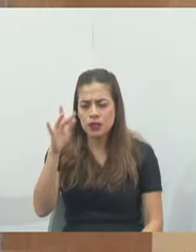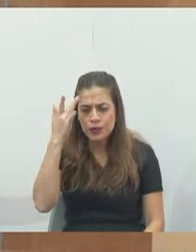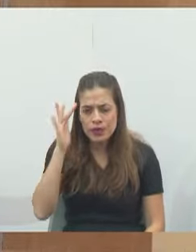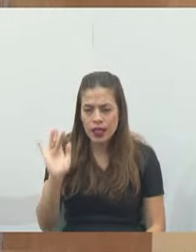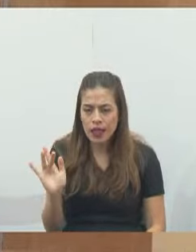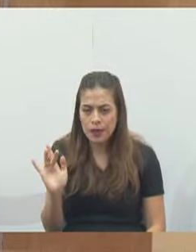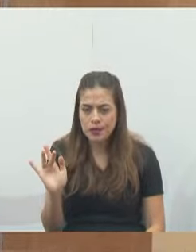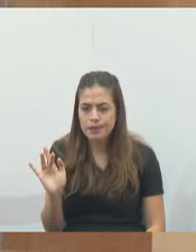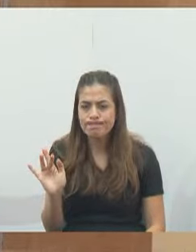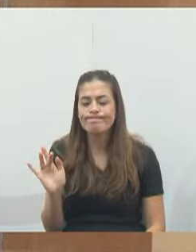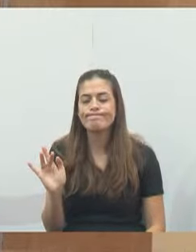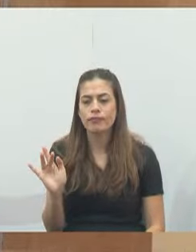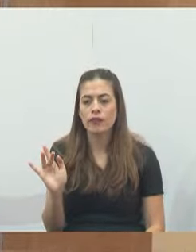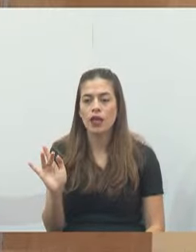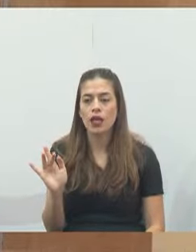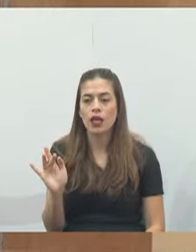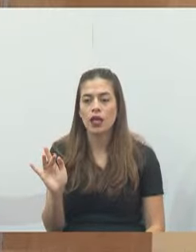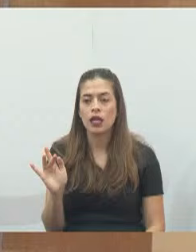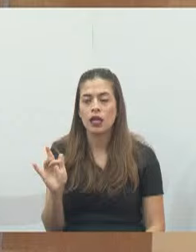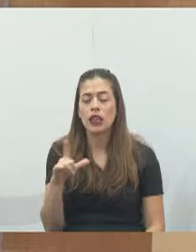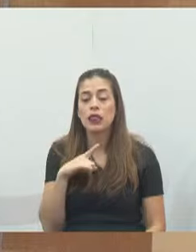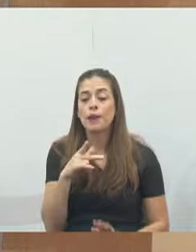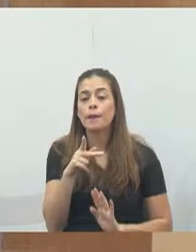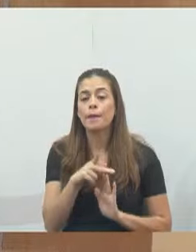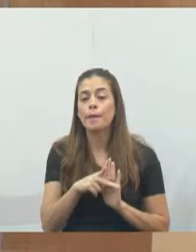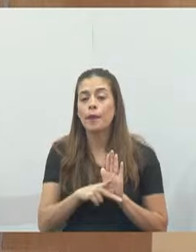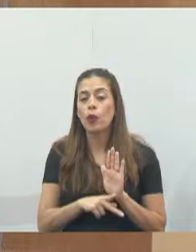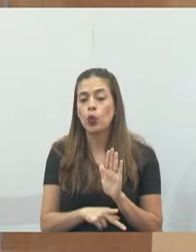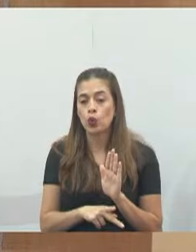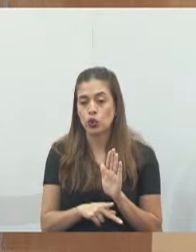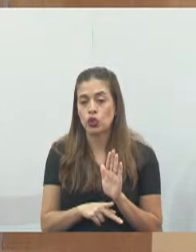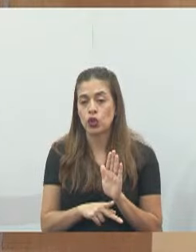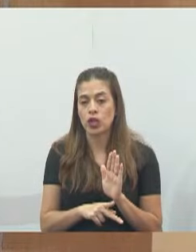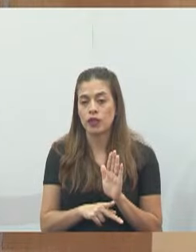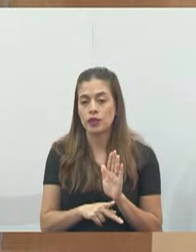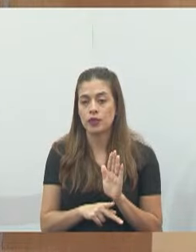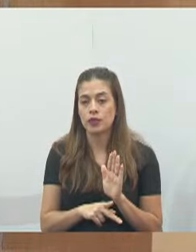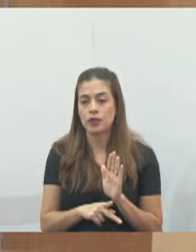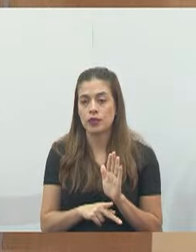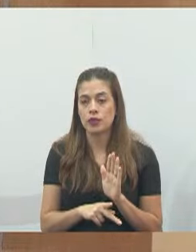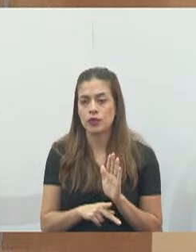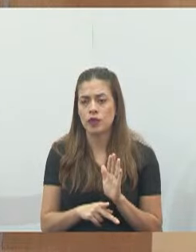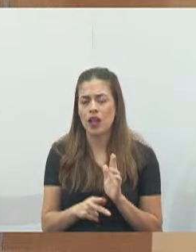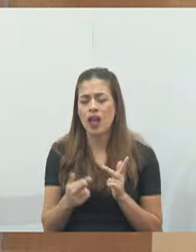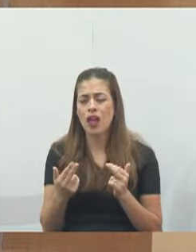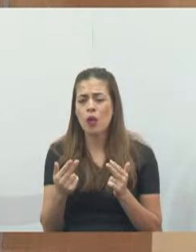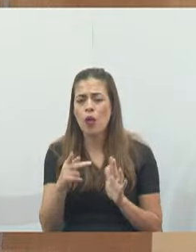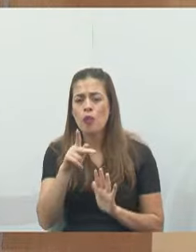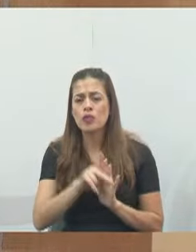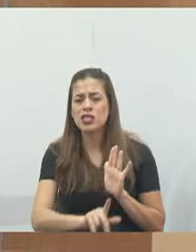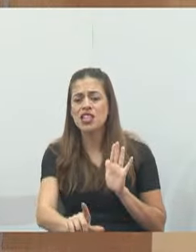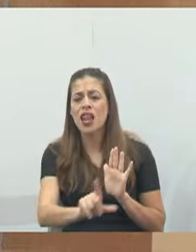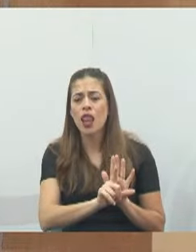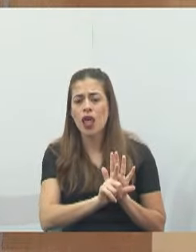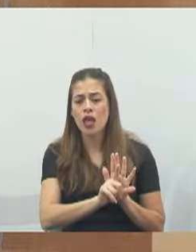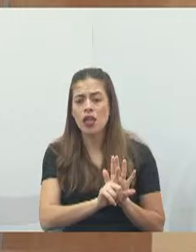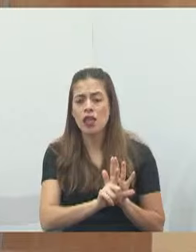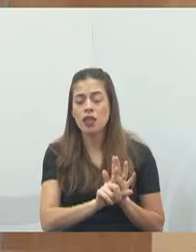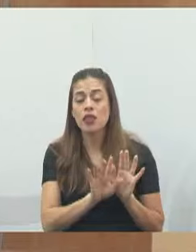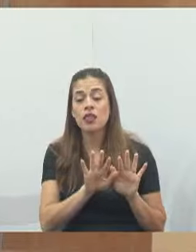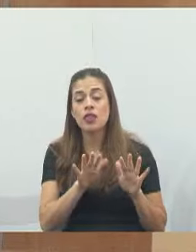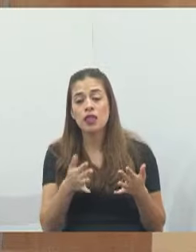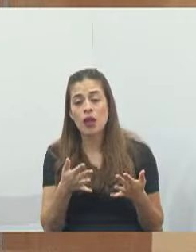sabe, ele tem um projeto, como qualquer projeto de lei. Tá? Então, ela é